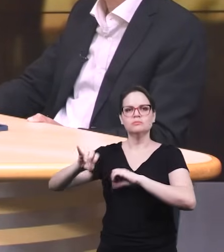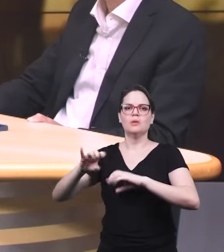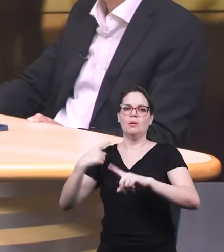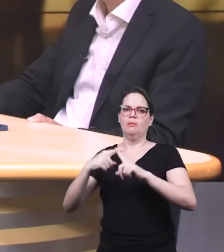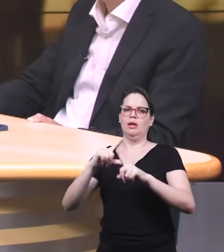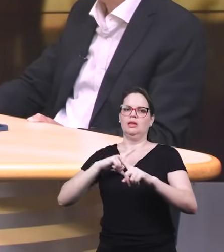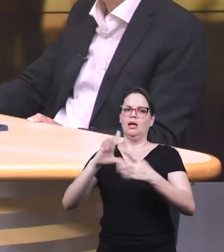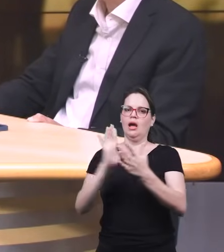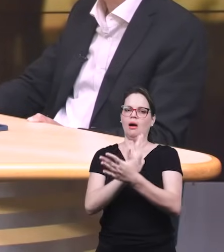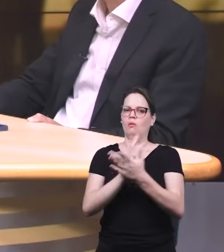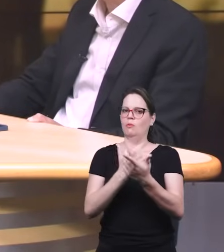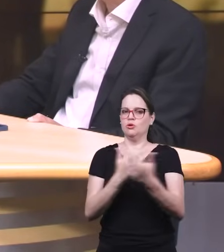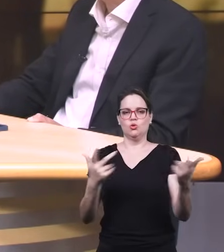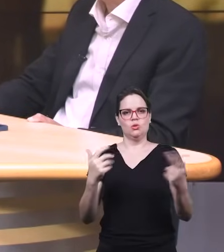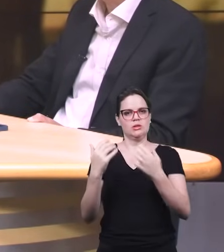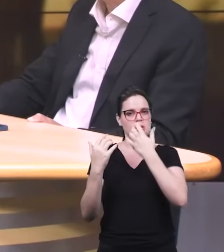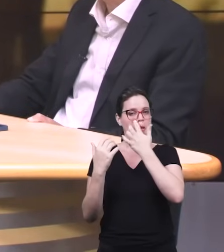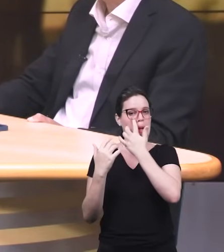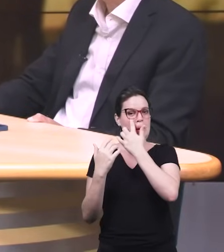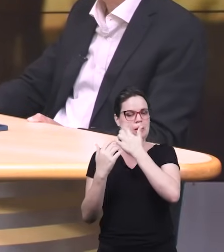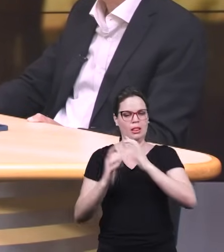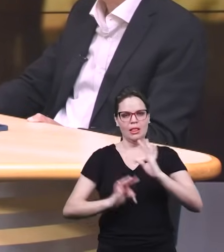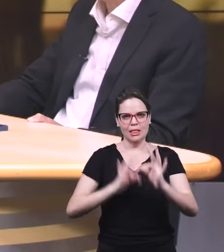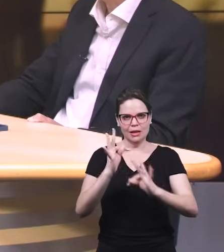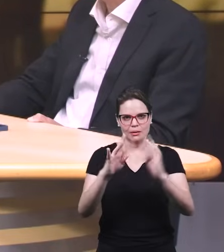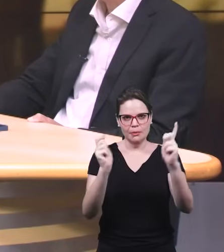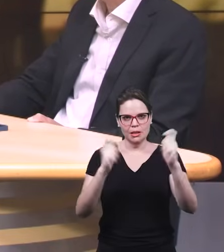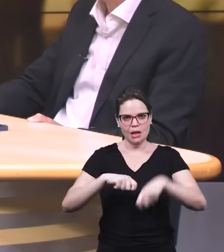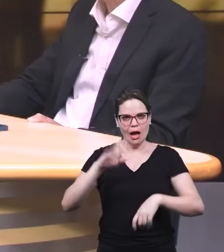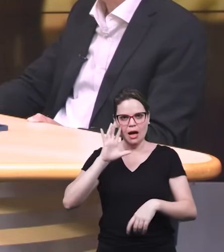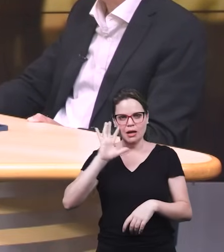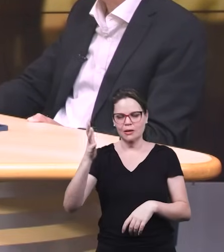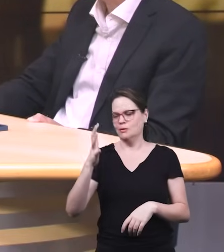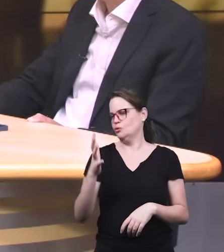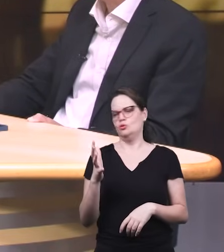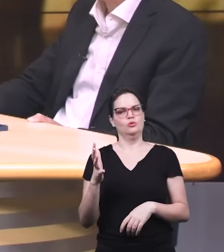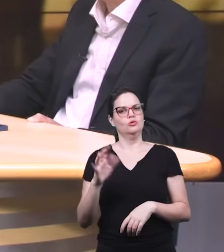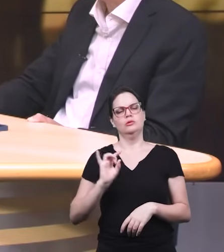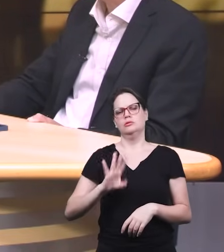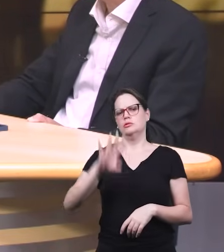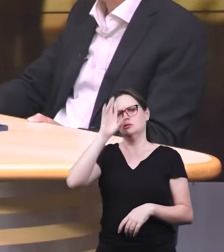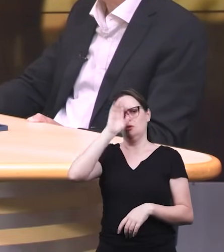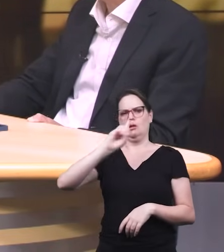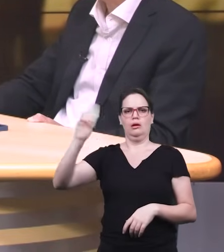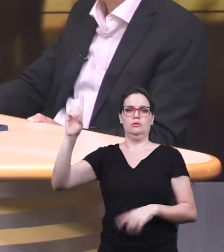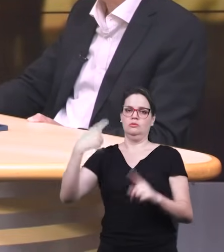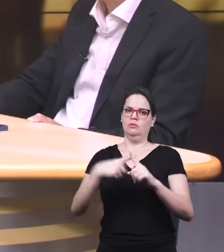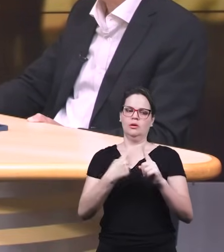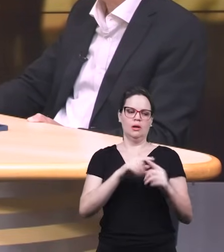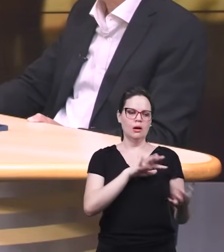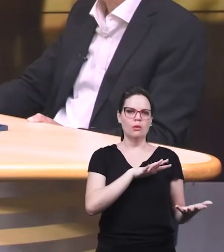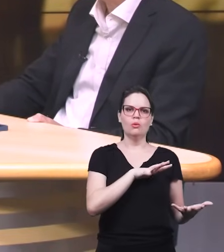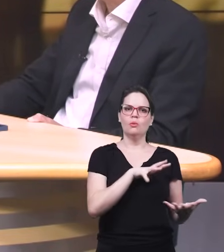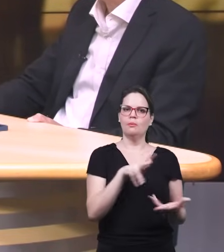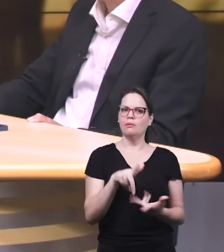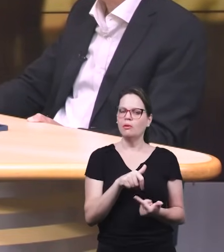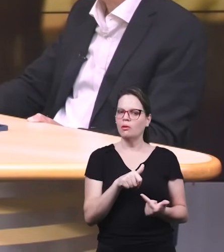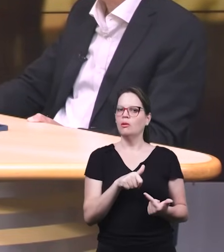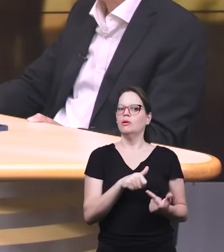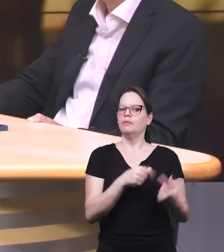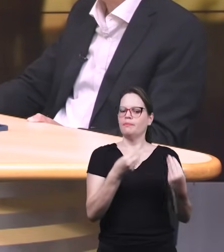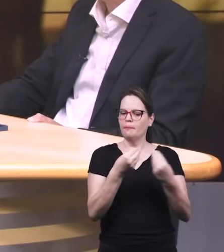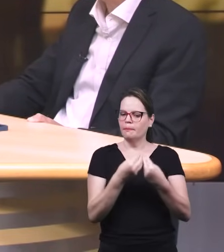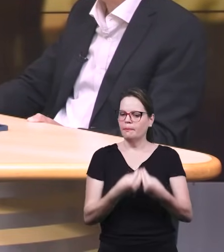mais. Só Deus. Porque o mundo ele tem uma facilidade muito grande de causar traumas e